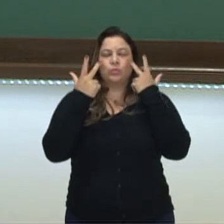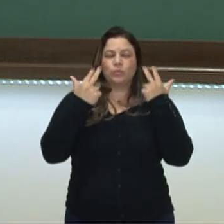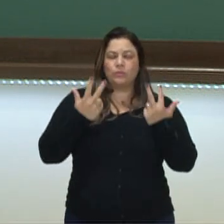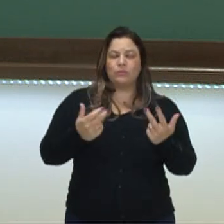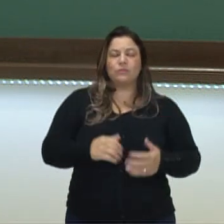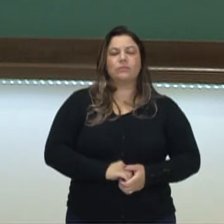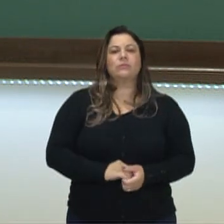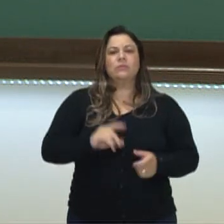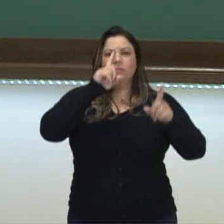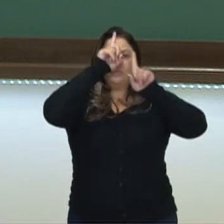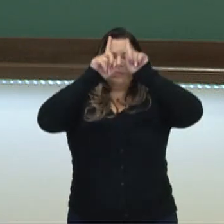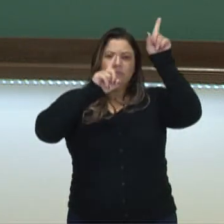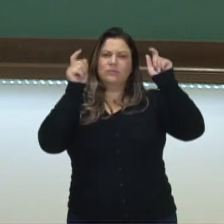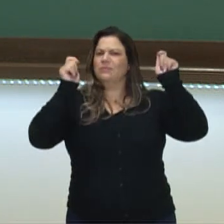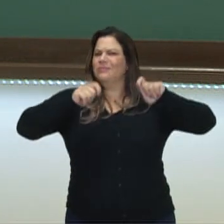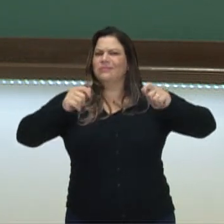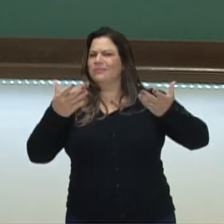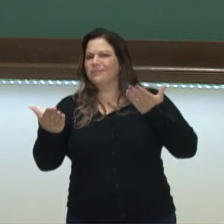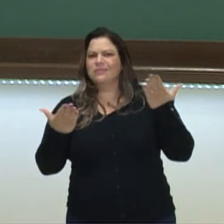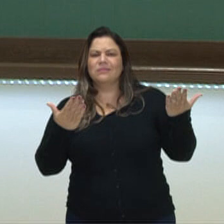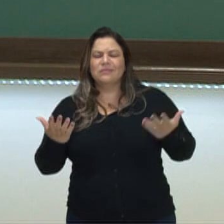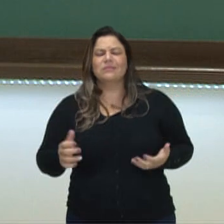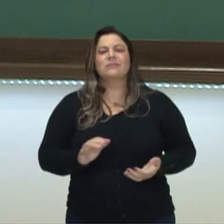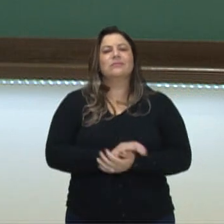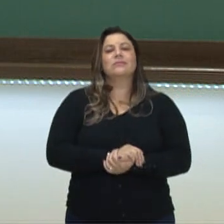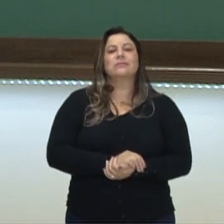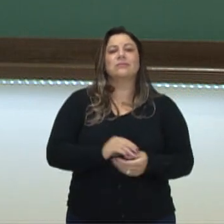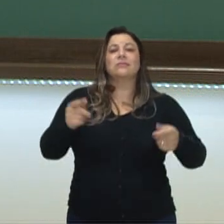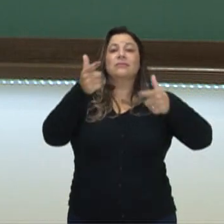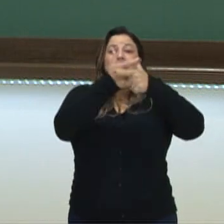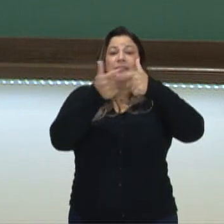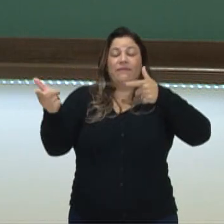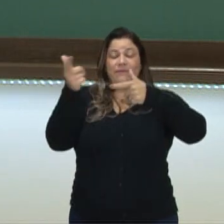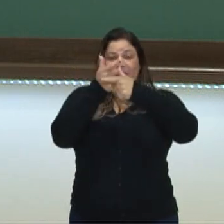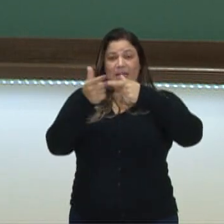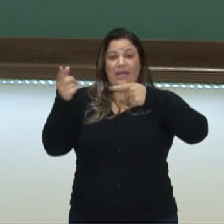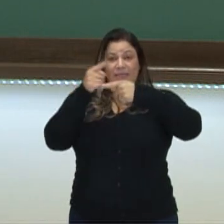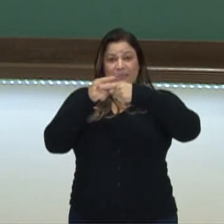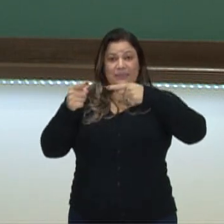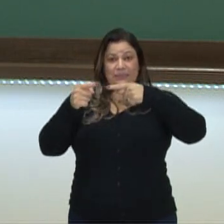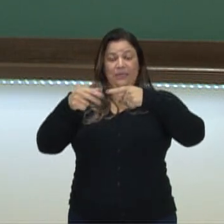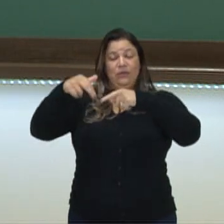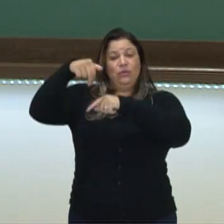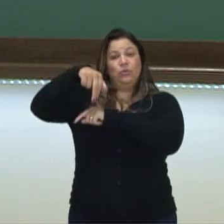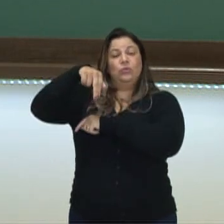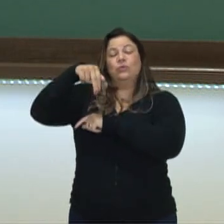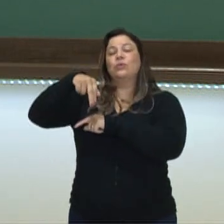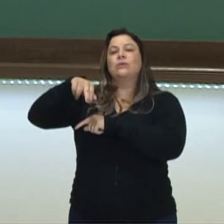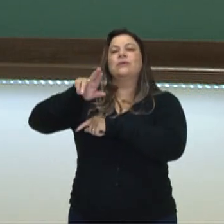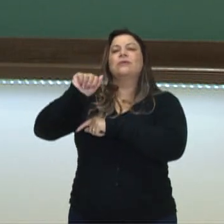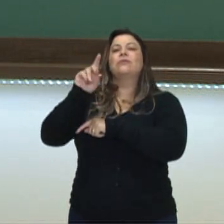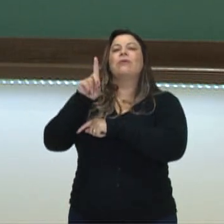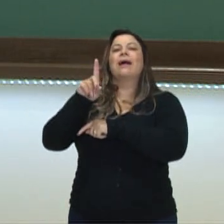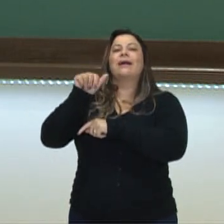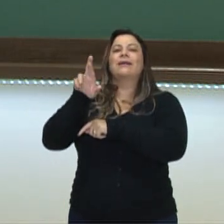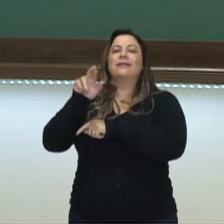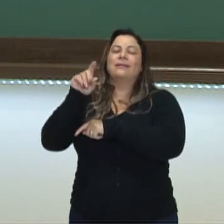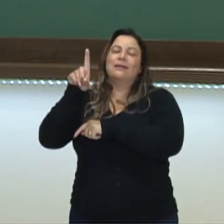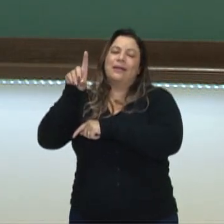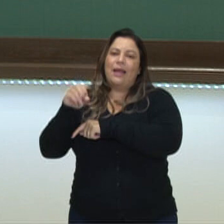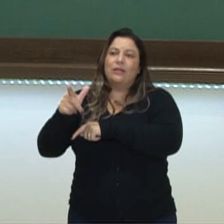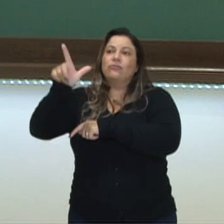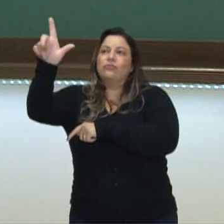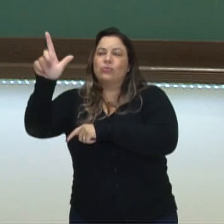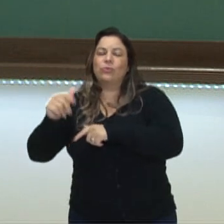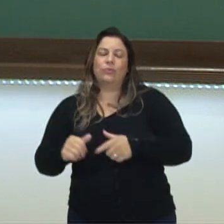ideia para as frações, o que a gente vai ter que ter? Nós vamos ter que ter frações que são quadrados de outras frações. Aí eu vou